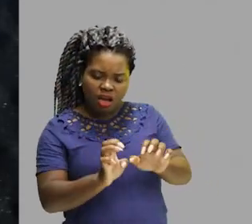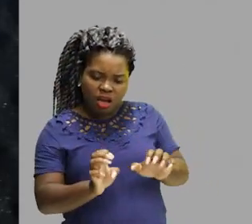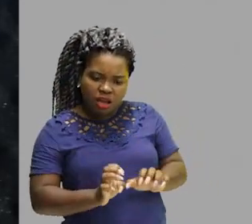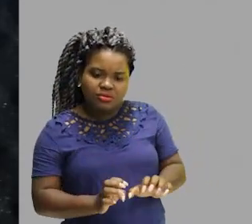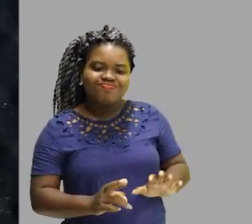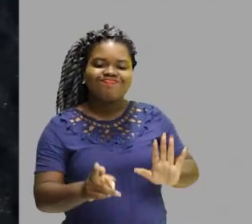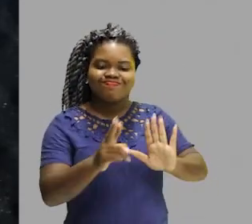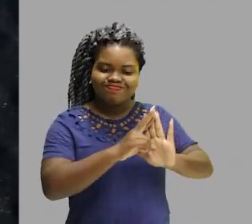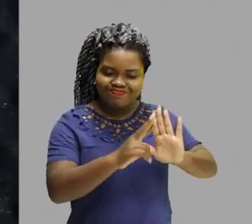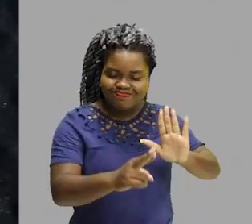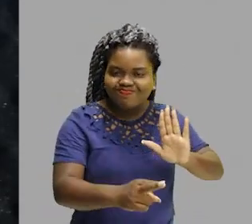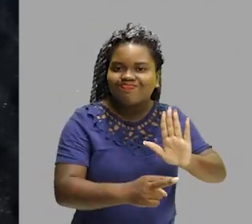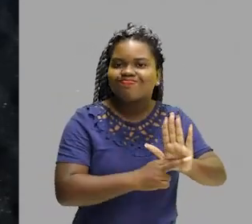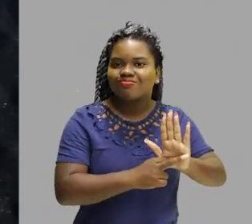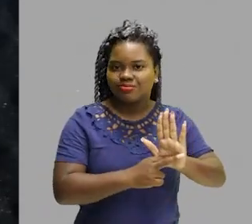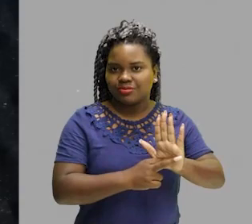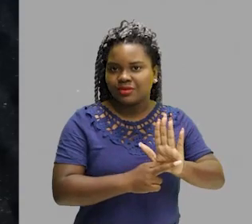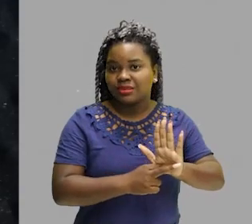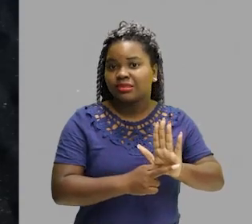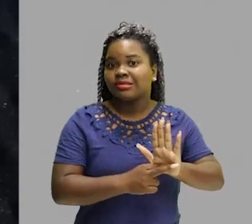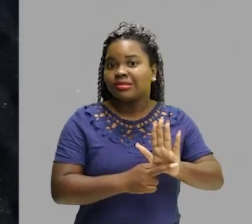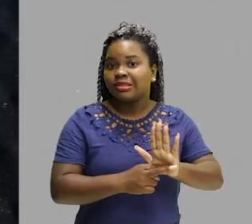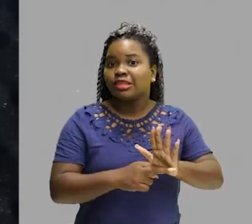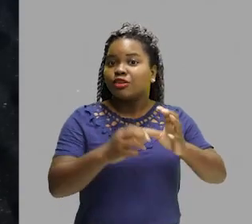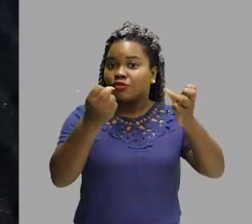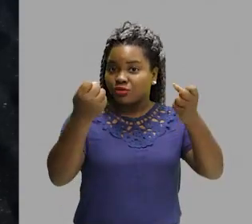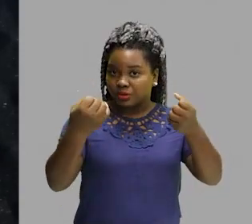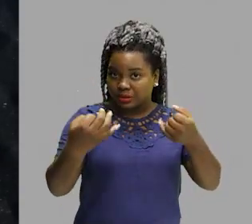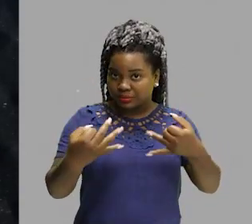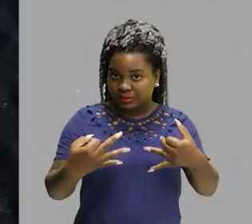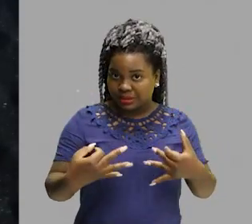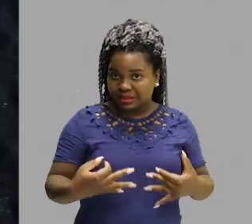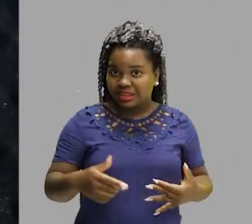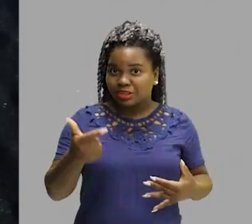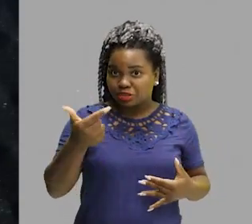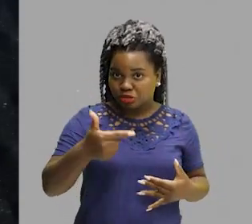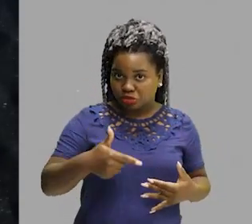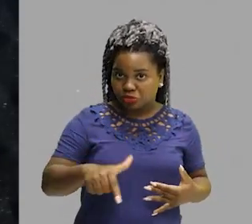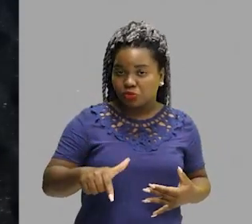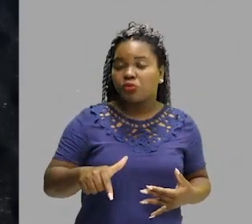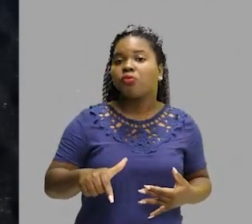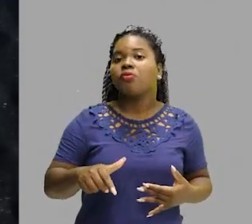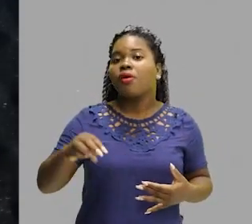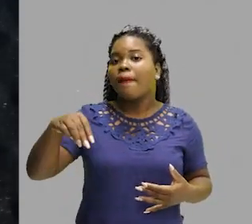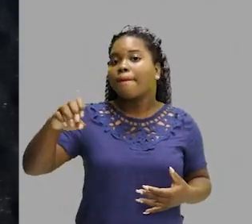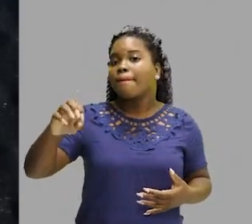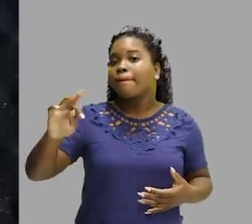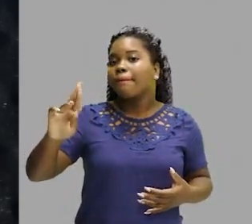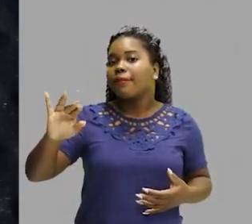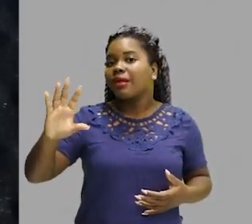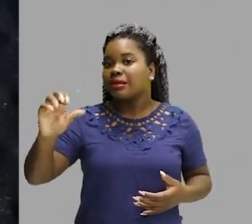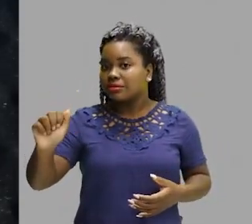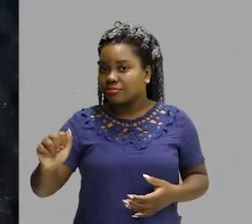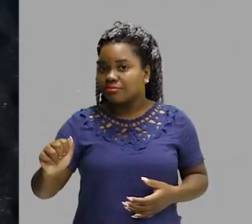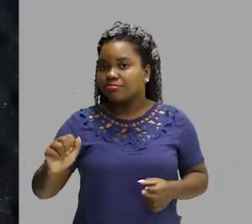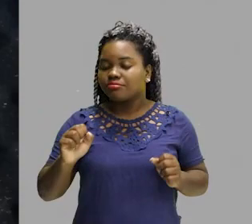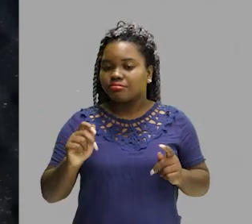ser respeitada. E aí nós vamos falar, eu já falei, estou falando de novo e ainda vou falar de métrica, para nós entendermos direitinho o que é isso